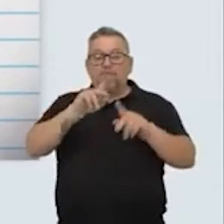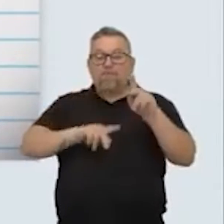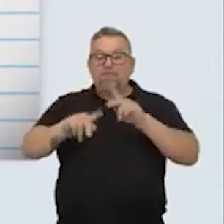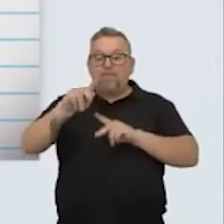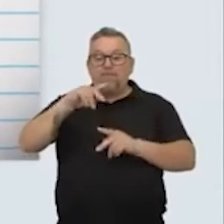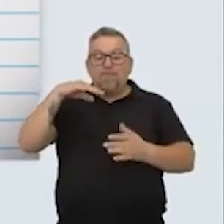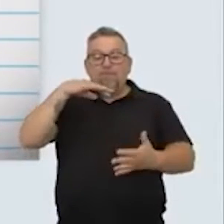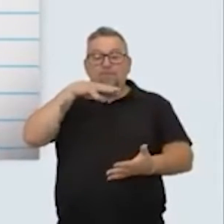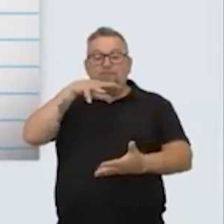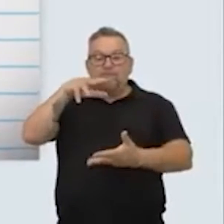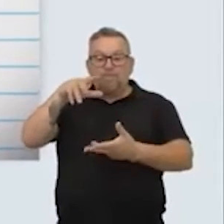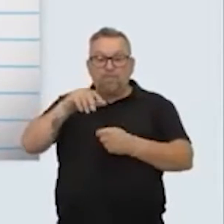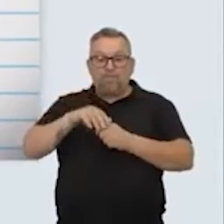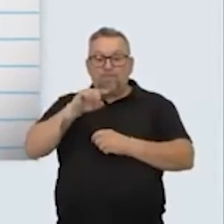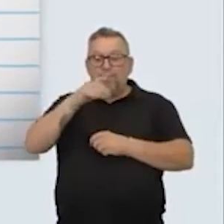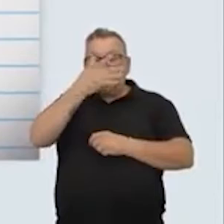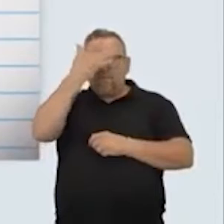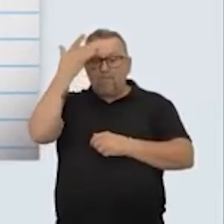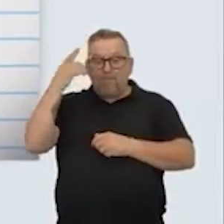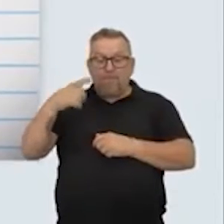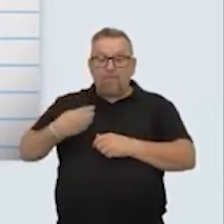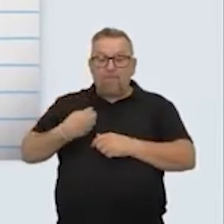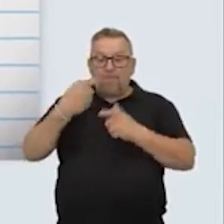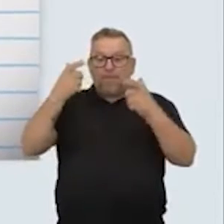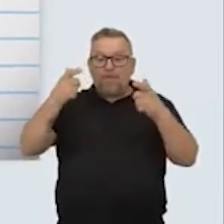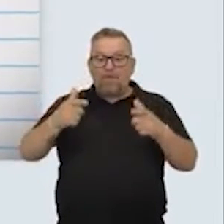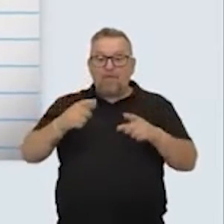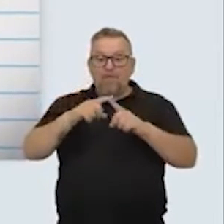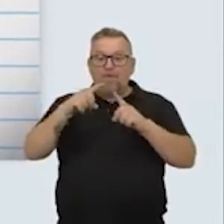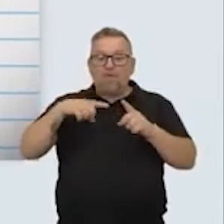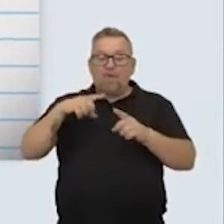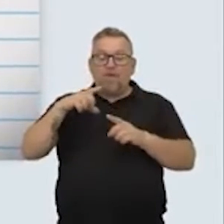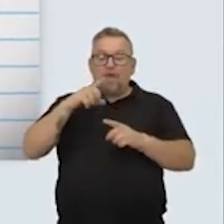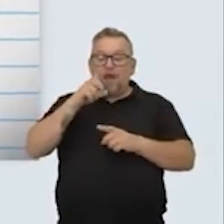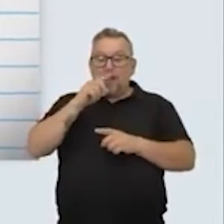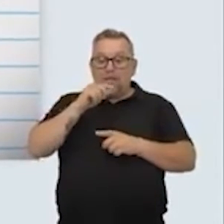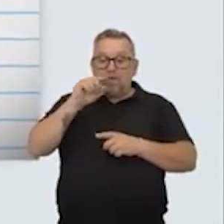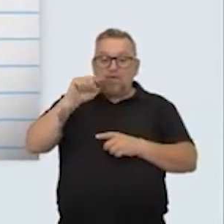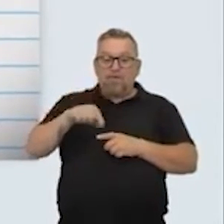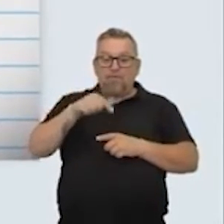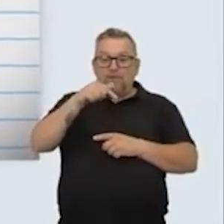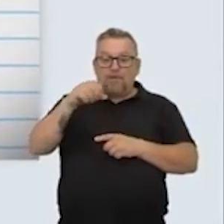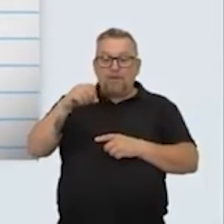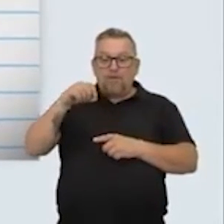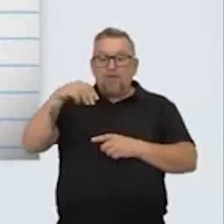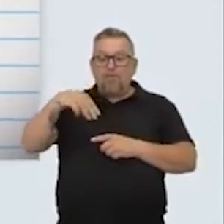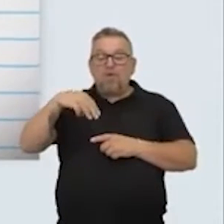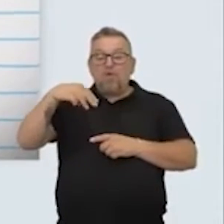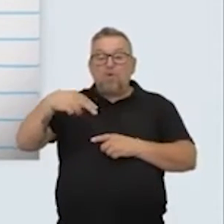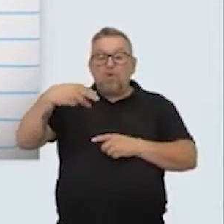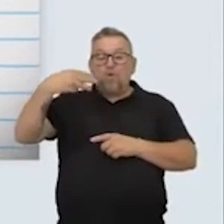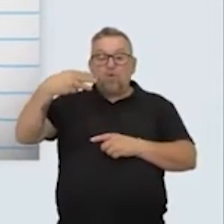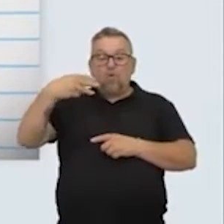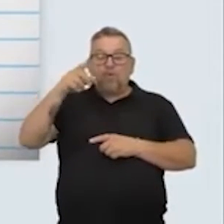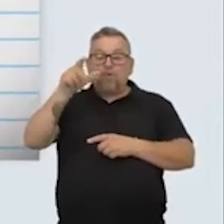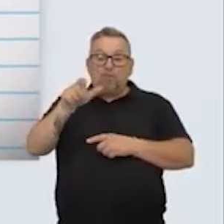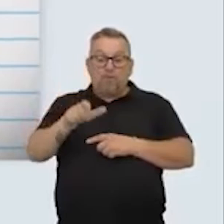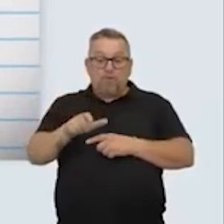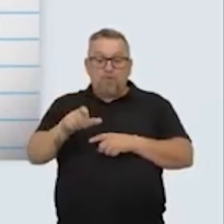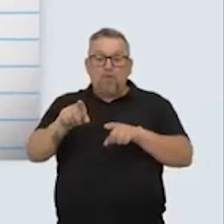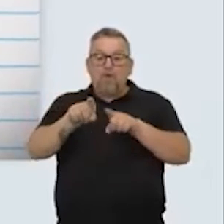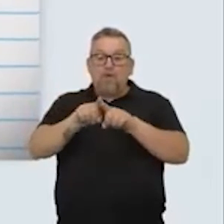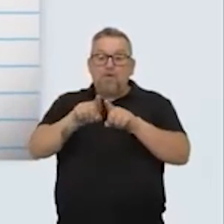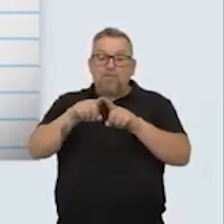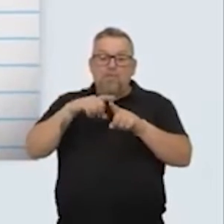do nosso planeta. Essas pessoas habitam regiões onde a oferta anual é inferior a 1.700 metros cúbicos de água por habitante,